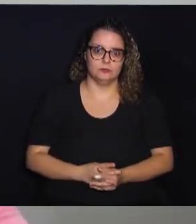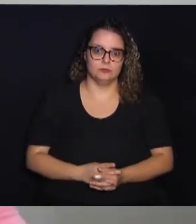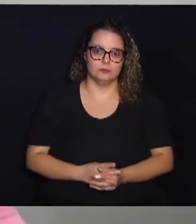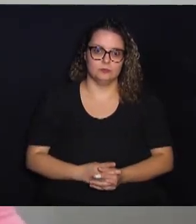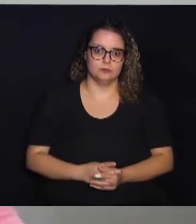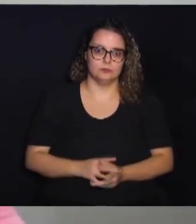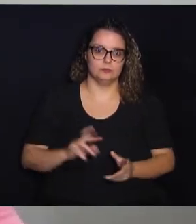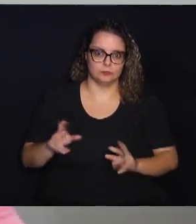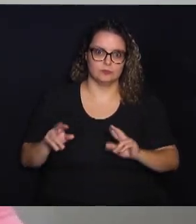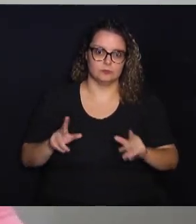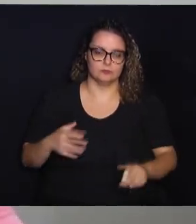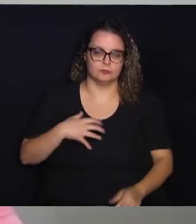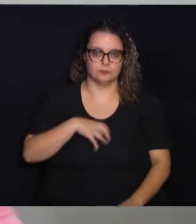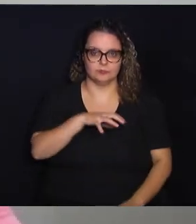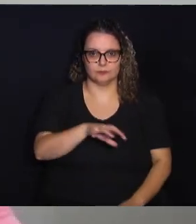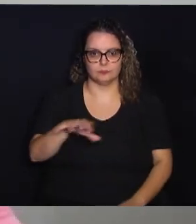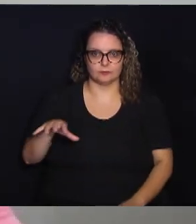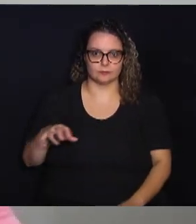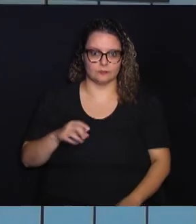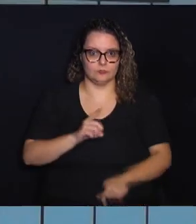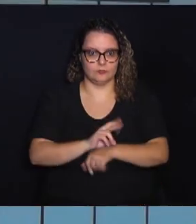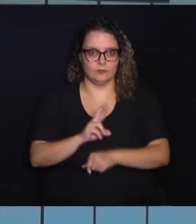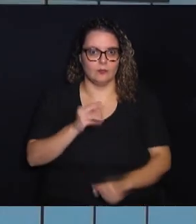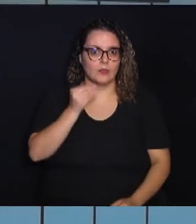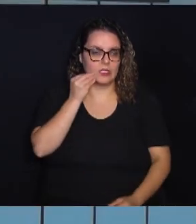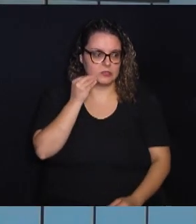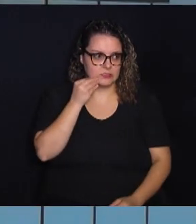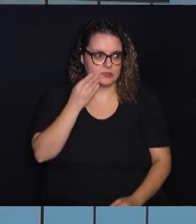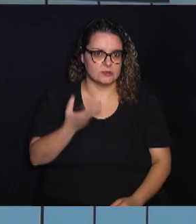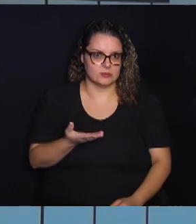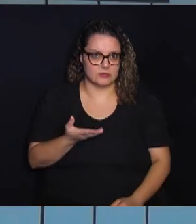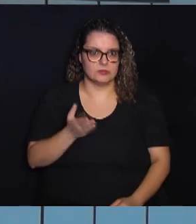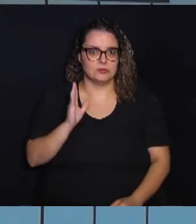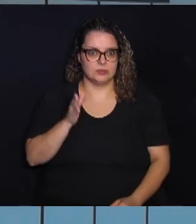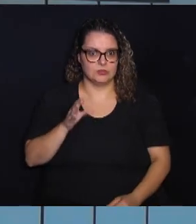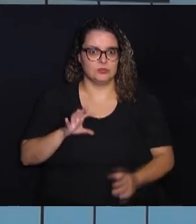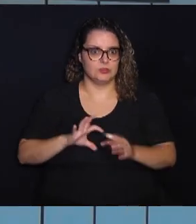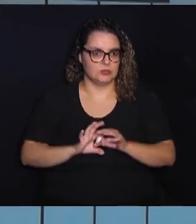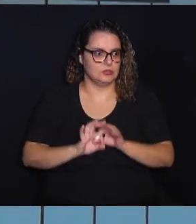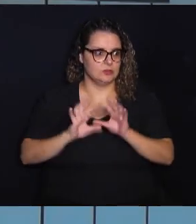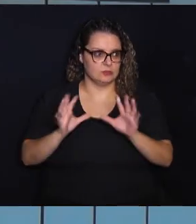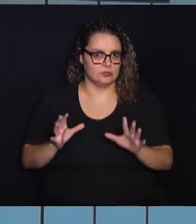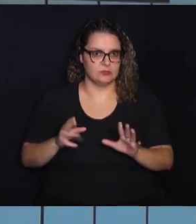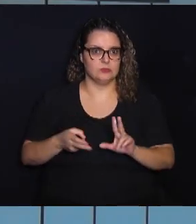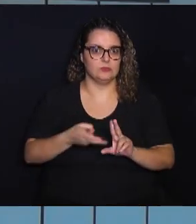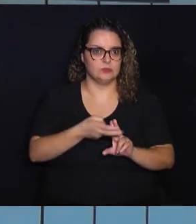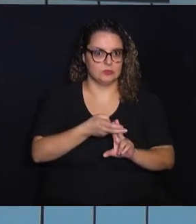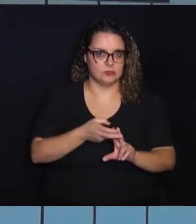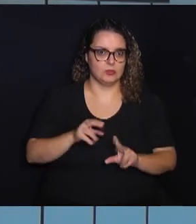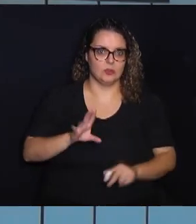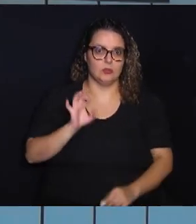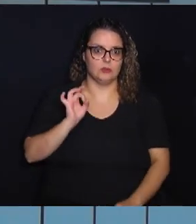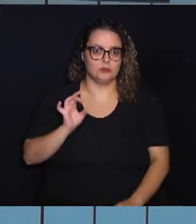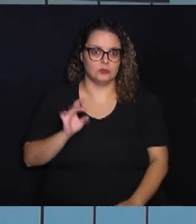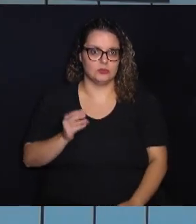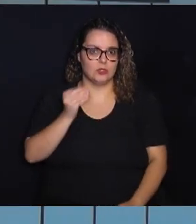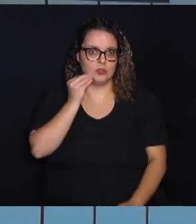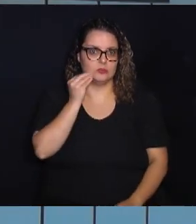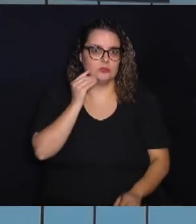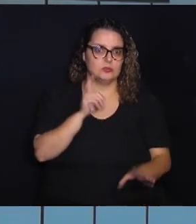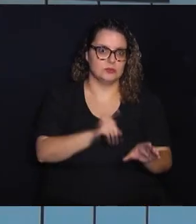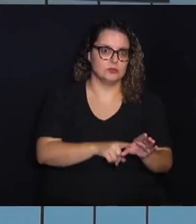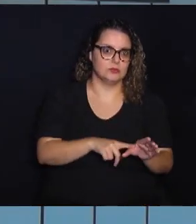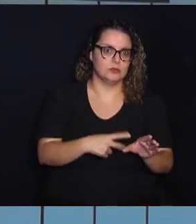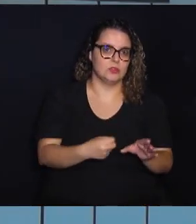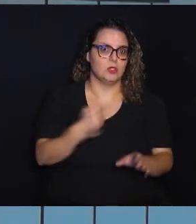para diferentes situações. Doutora, esses testes, eles já estão disponíveis no SUS ou apenas o teste do